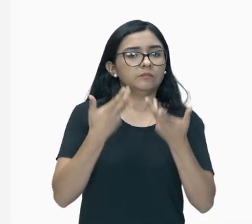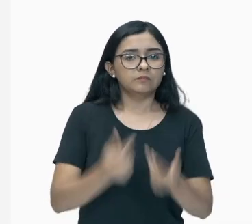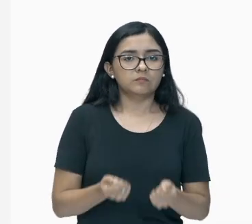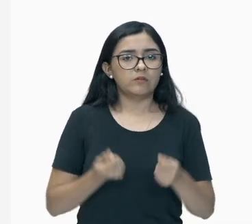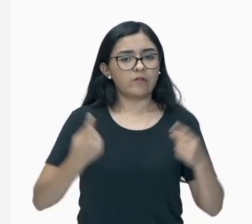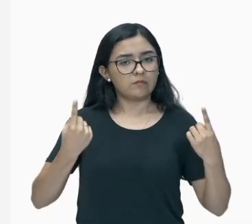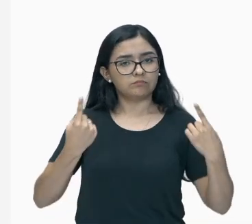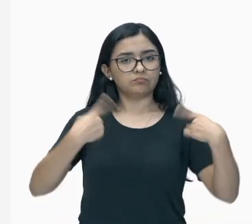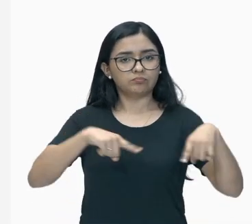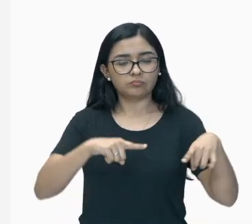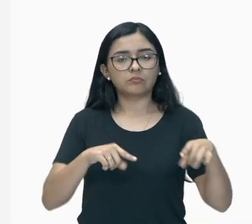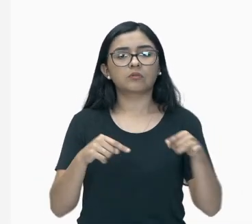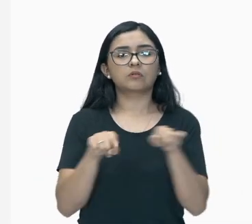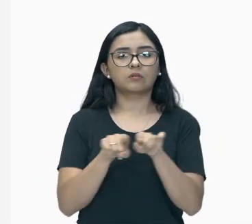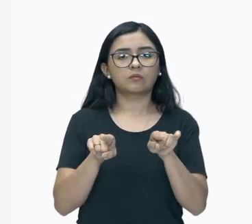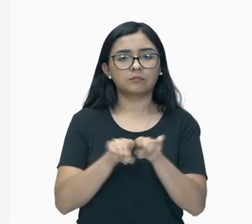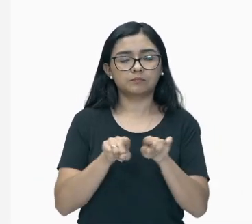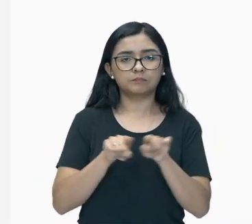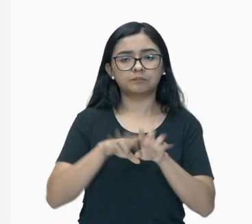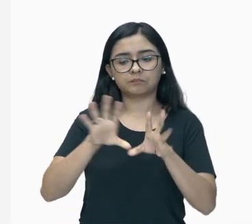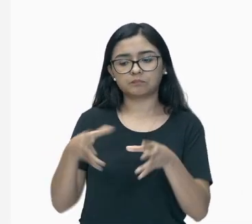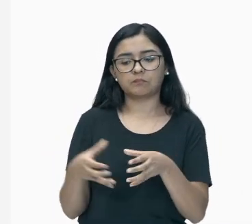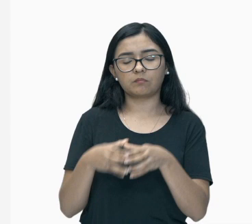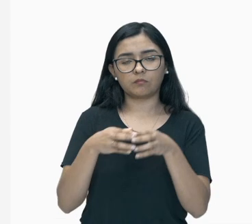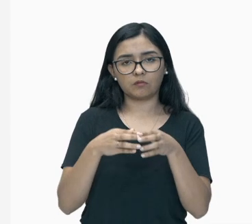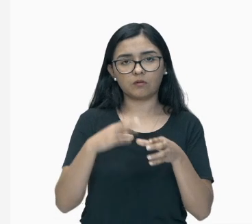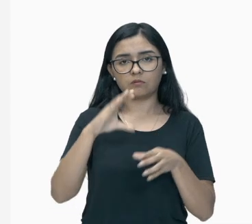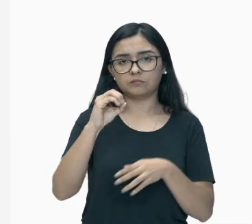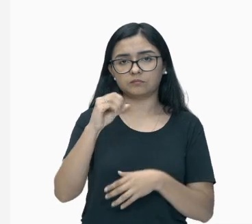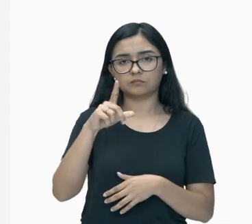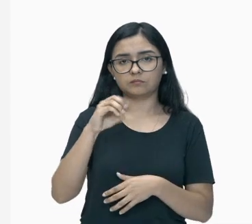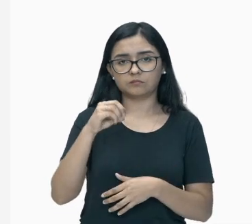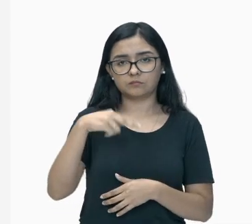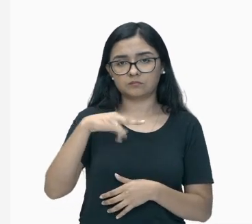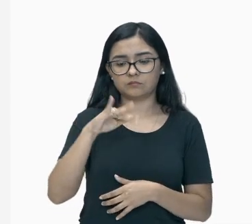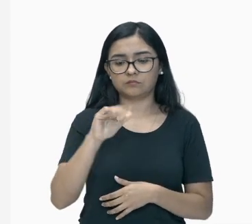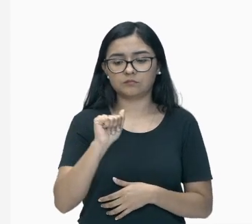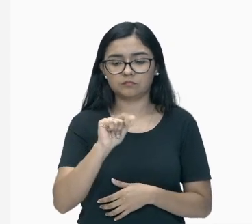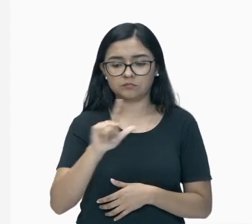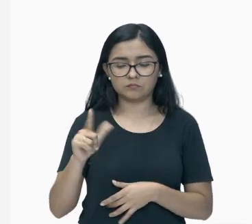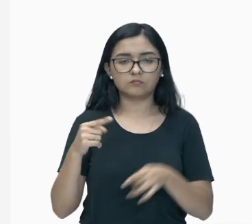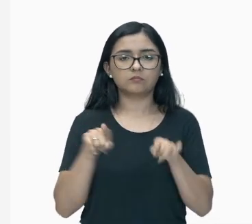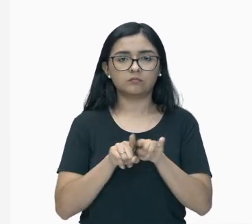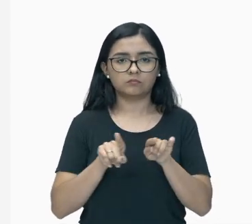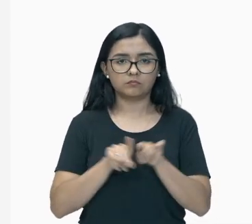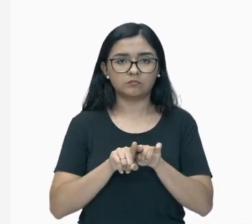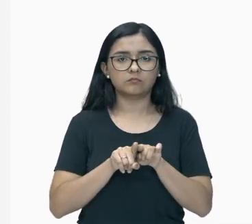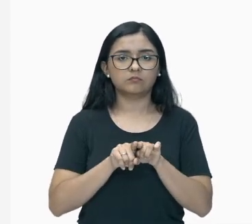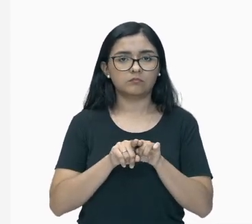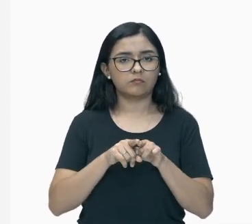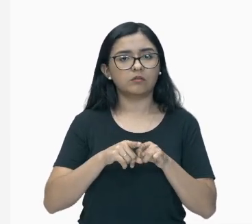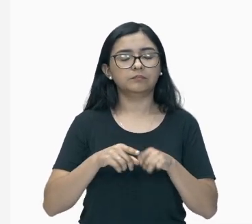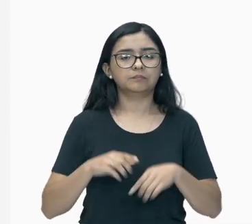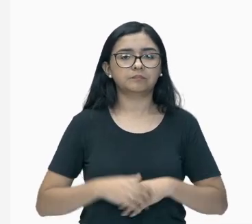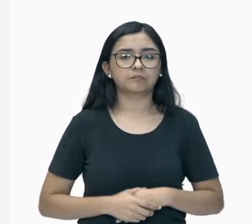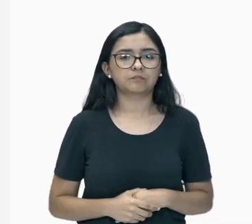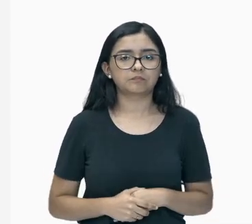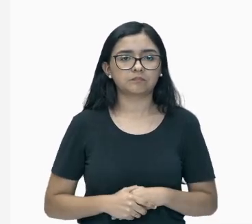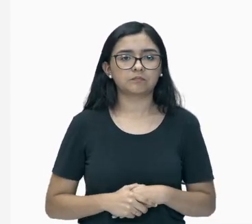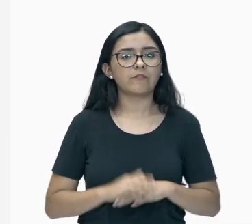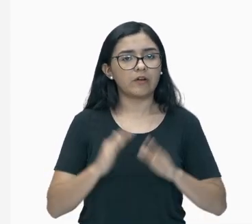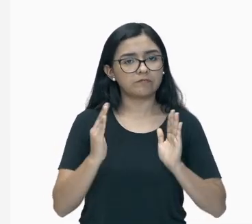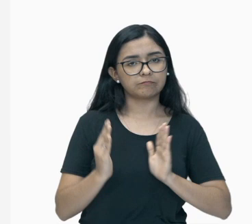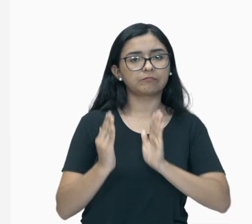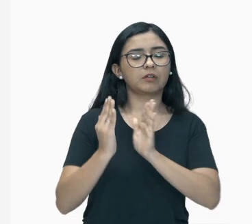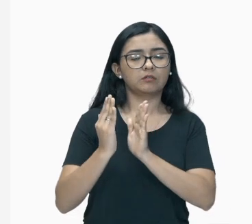os colonos. A classe colonial dominante vai reagir, né, à pressão da Inglaterra. A elite